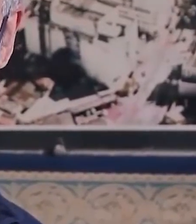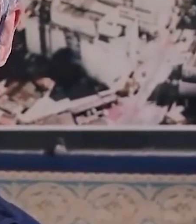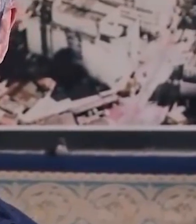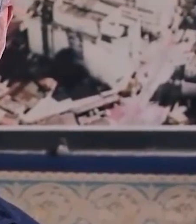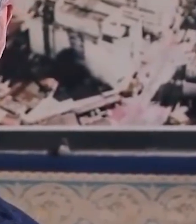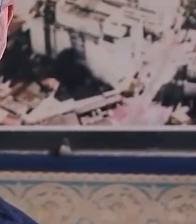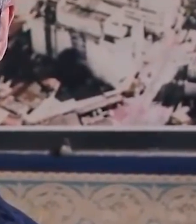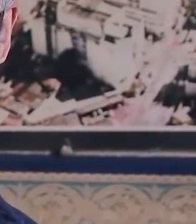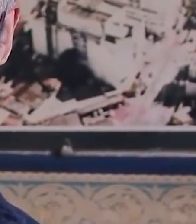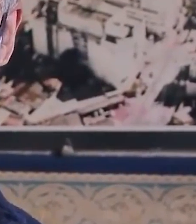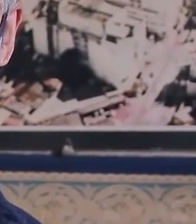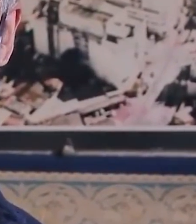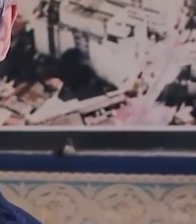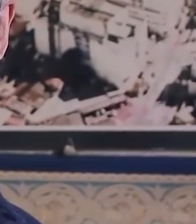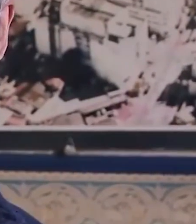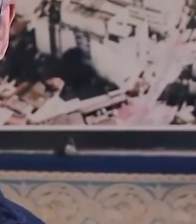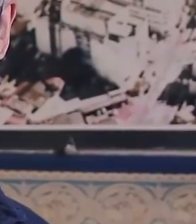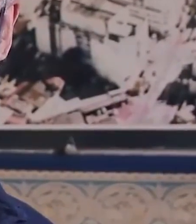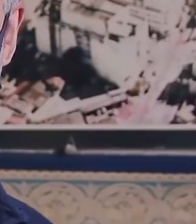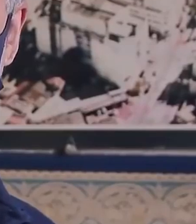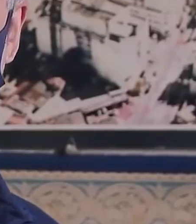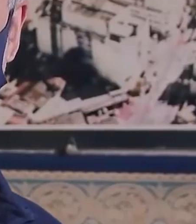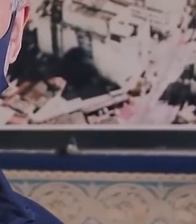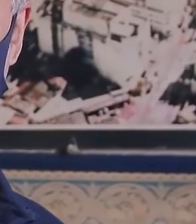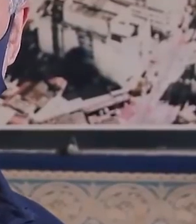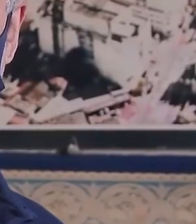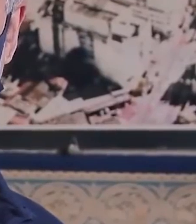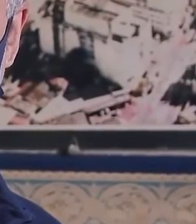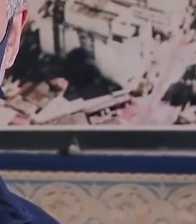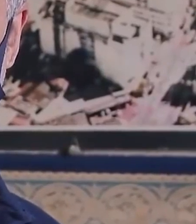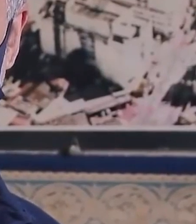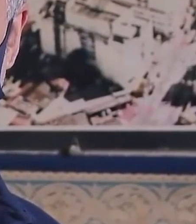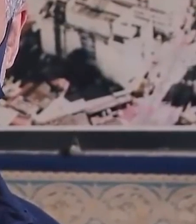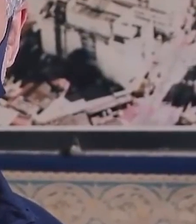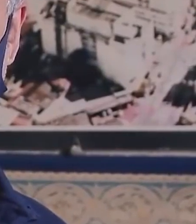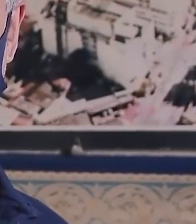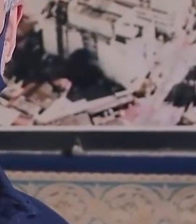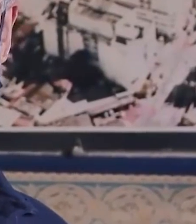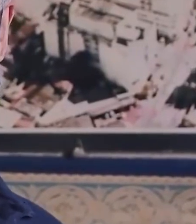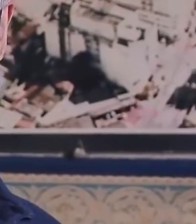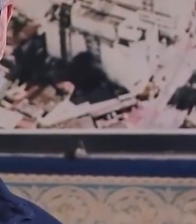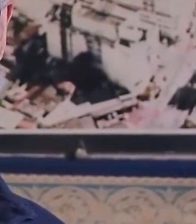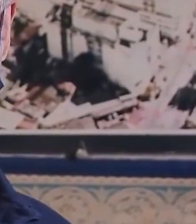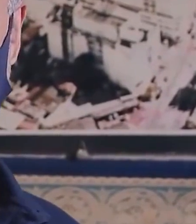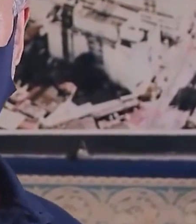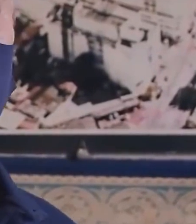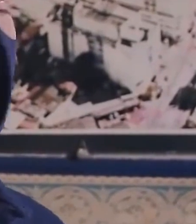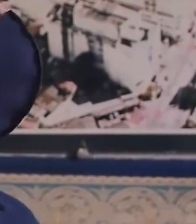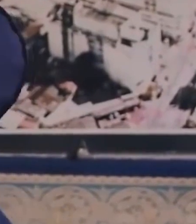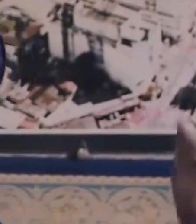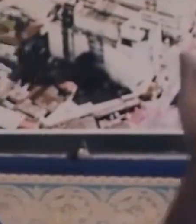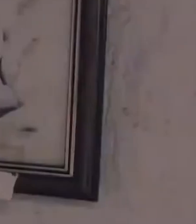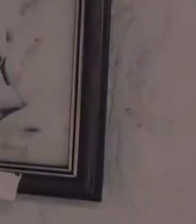família só podia casar primas com primos de primeiro grau. E o